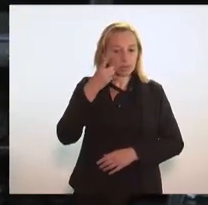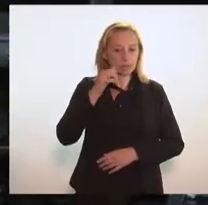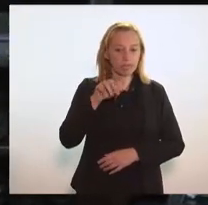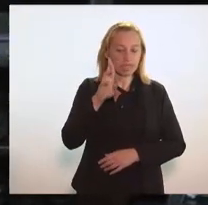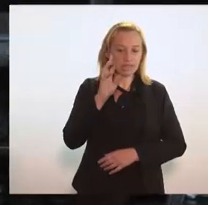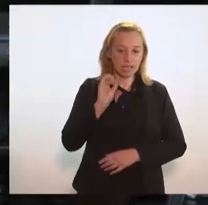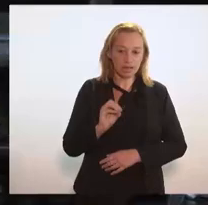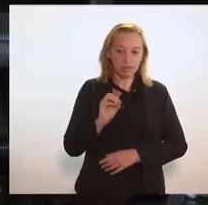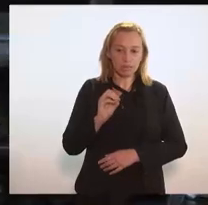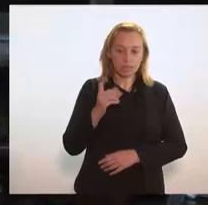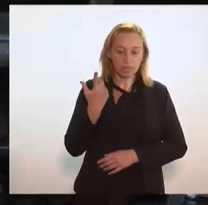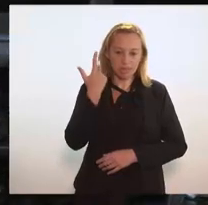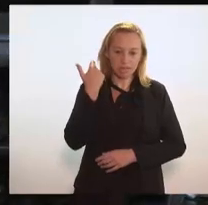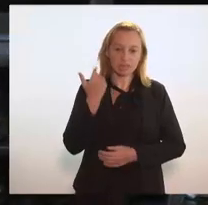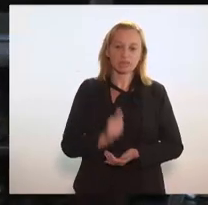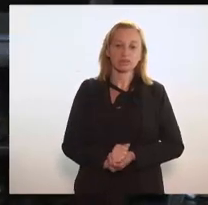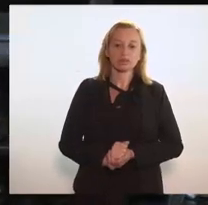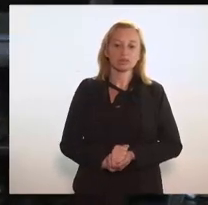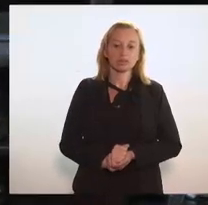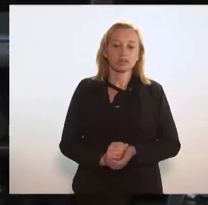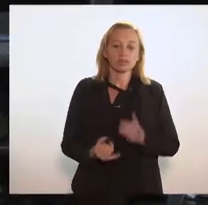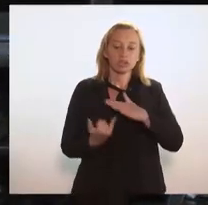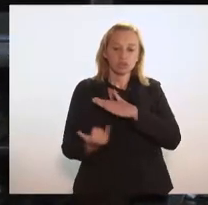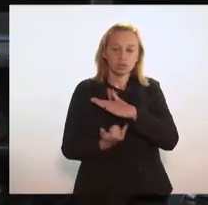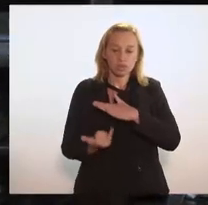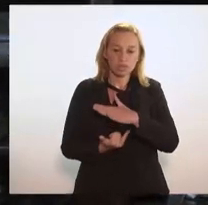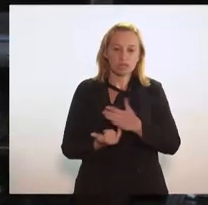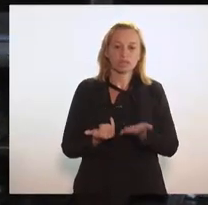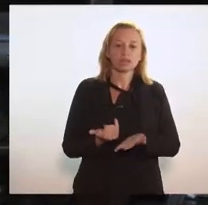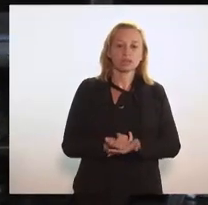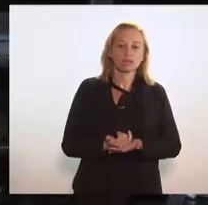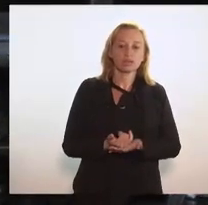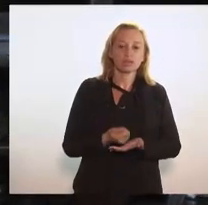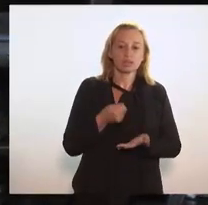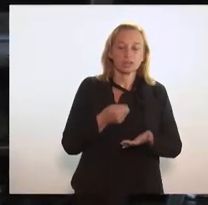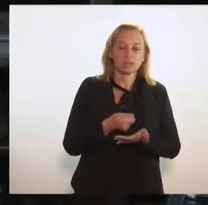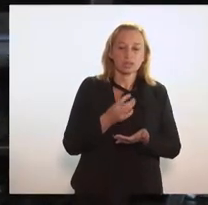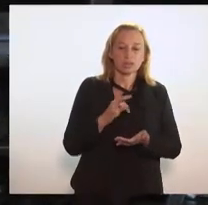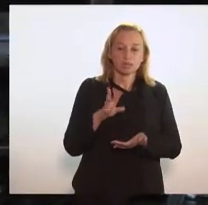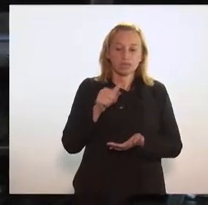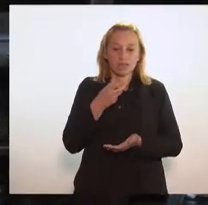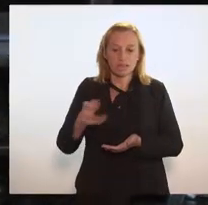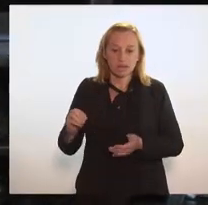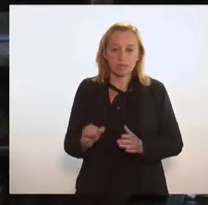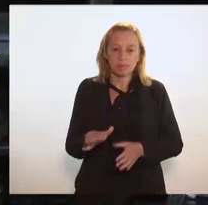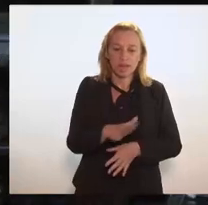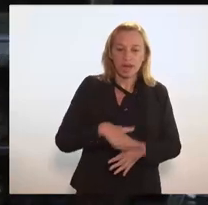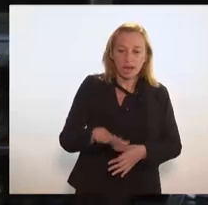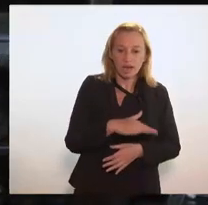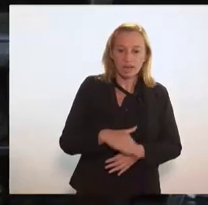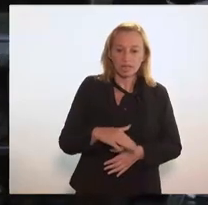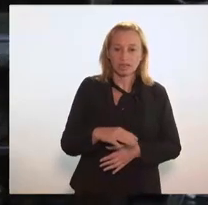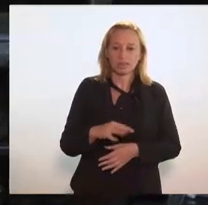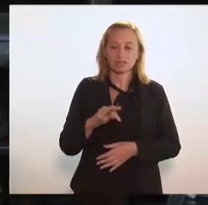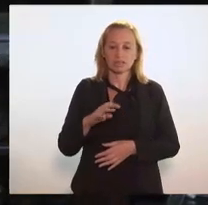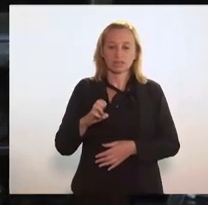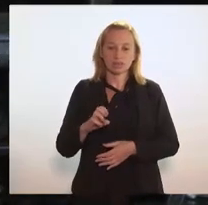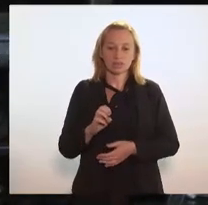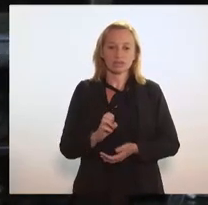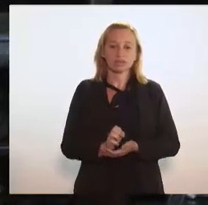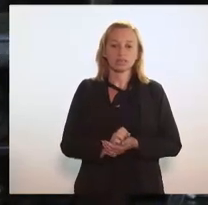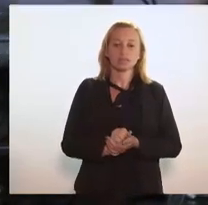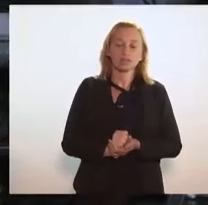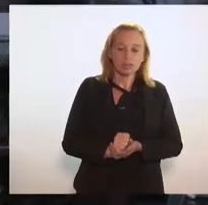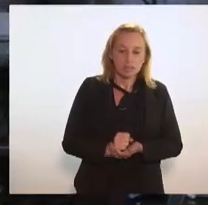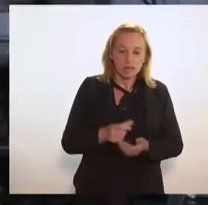Marcelo cabeleireiro que dispõe sobre a instituição de um regime diferenciado de tributação para o setor de moagem de trigo com base